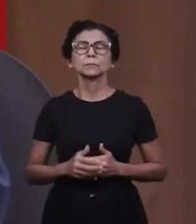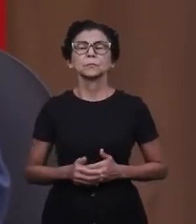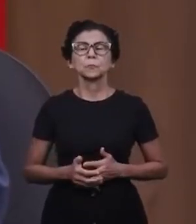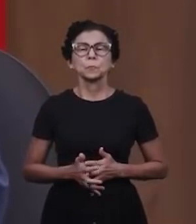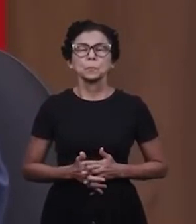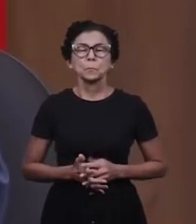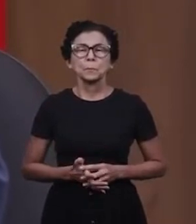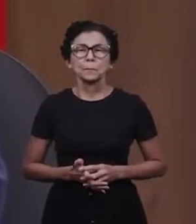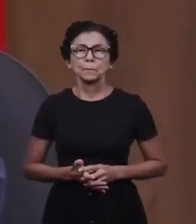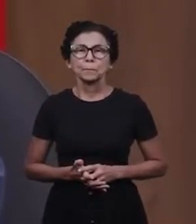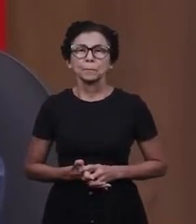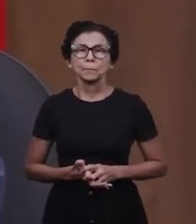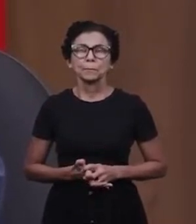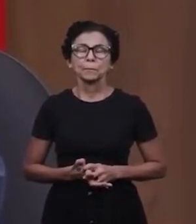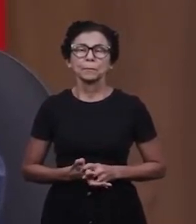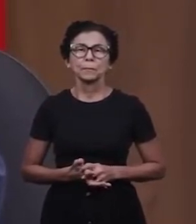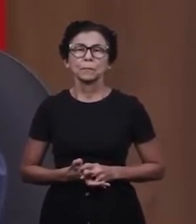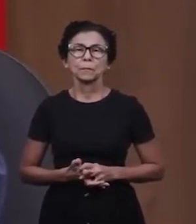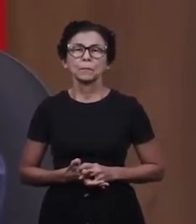toda